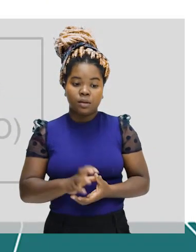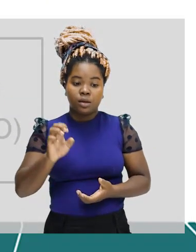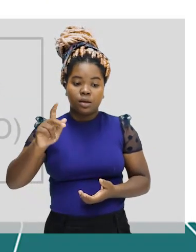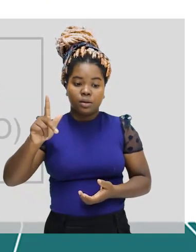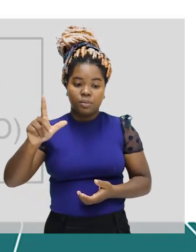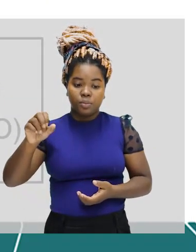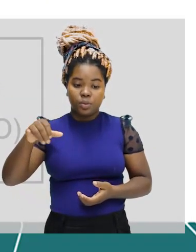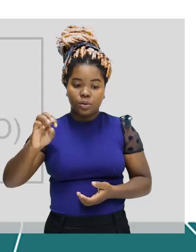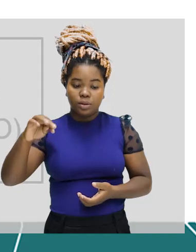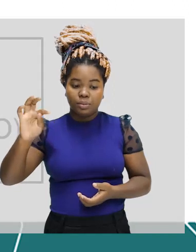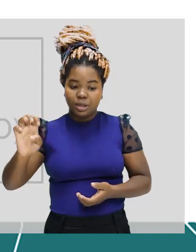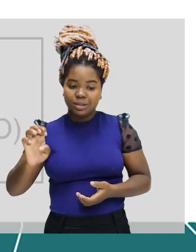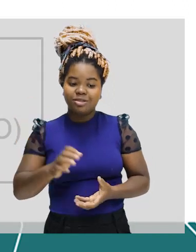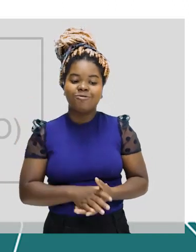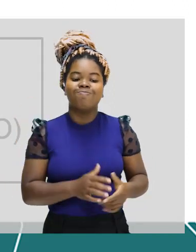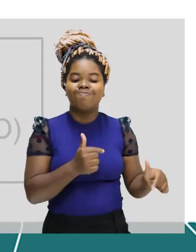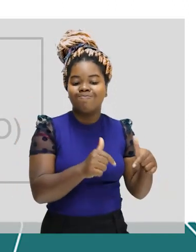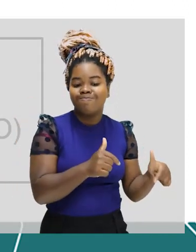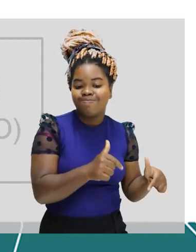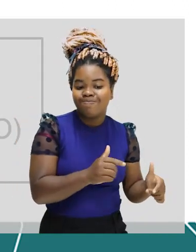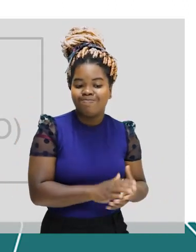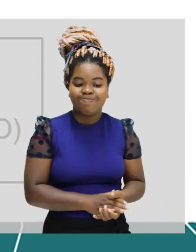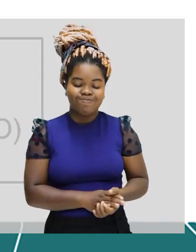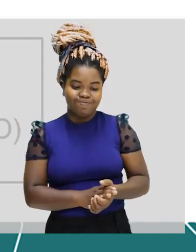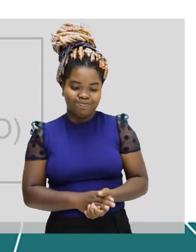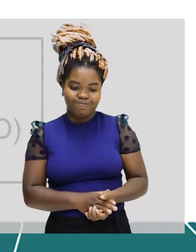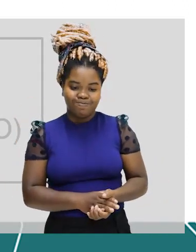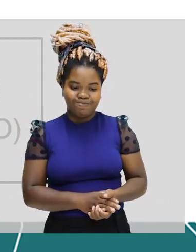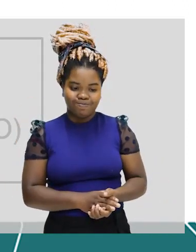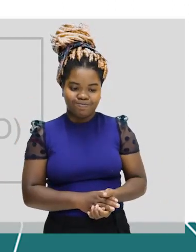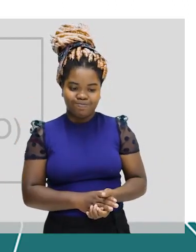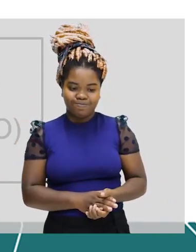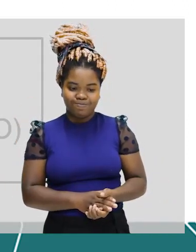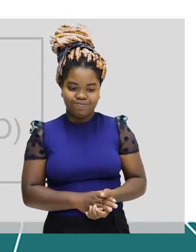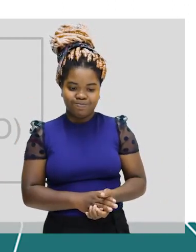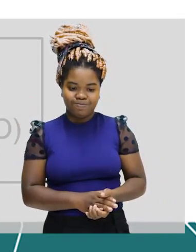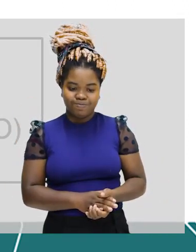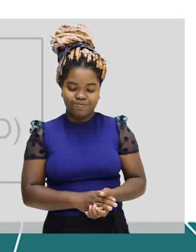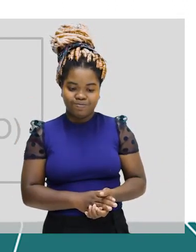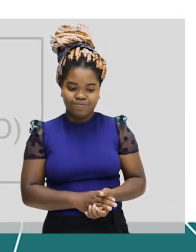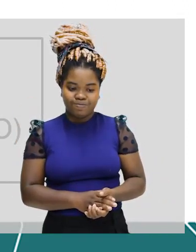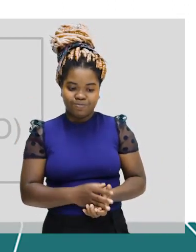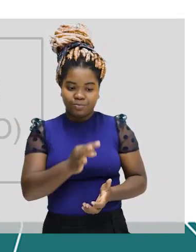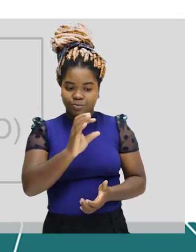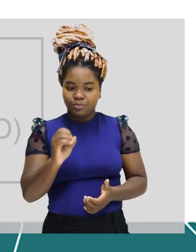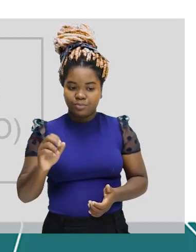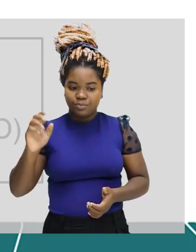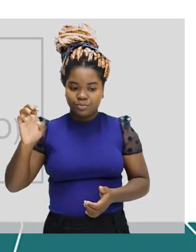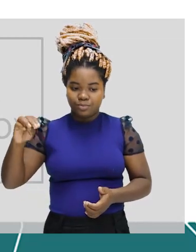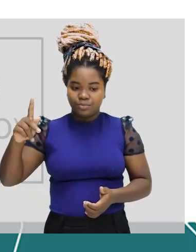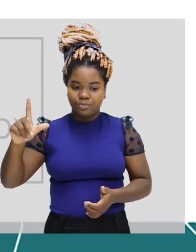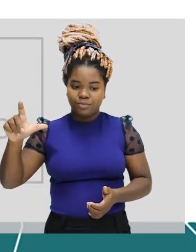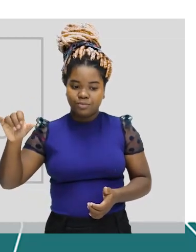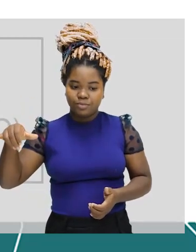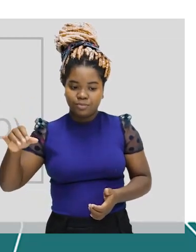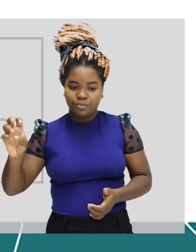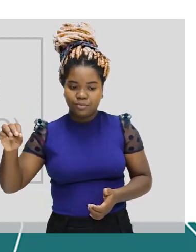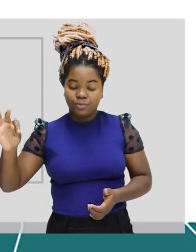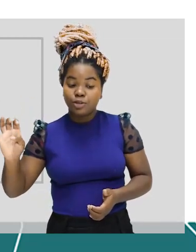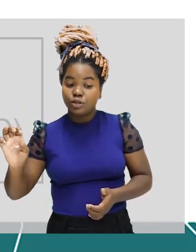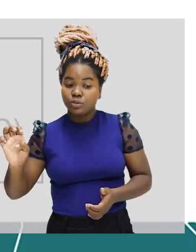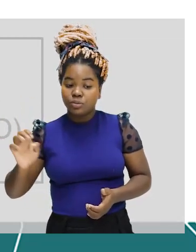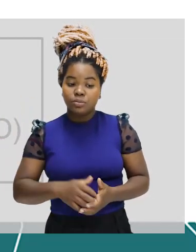bom? Employ, sozinho, é o verbo empregar. To employ, empregar